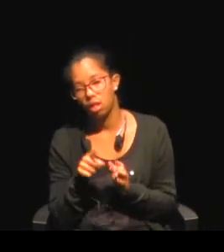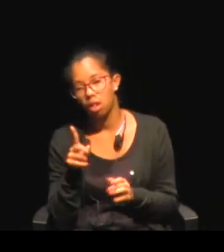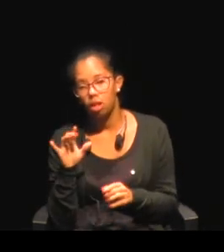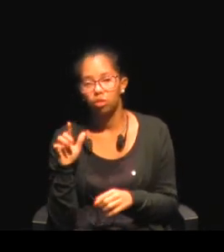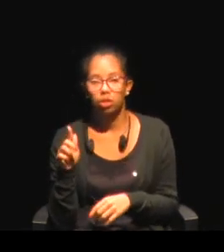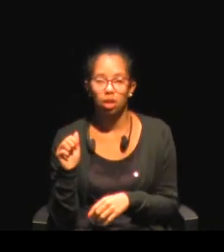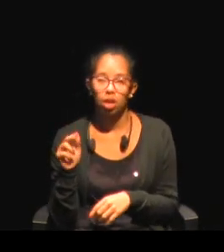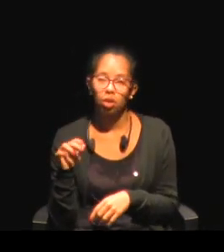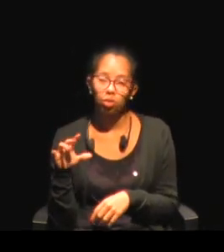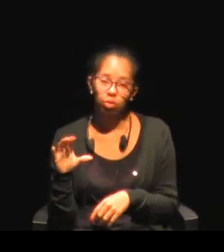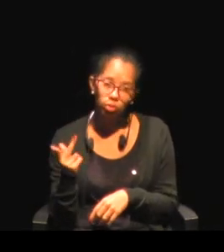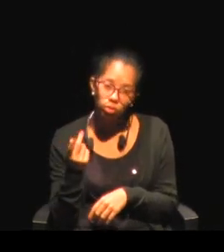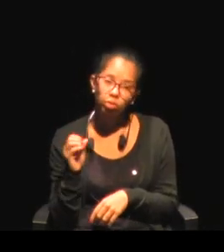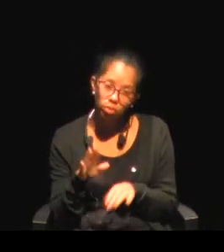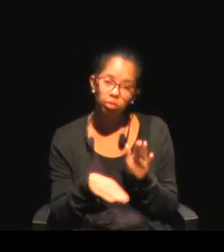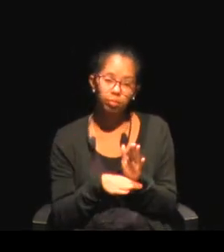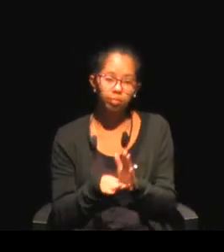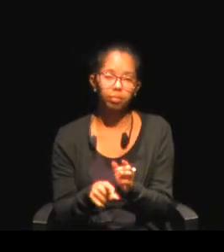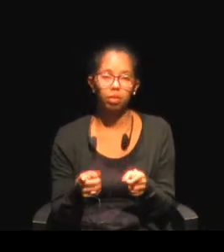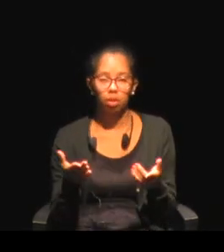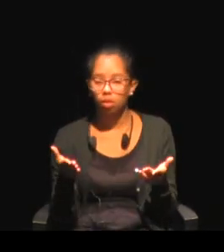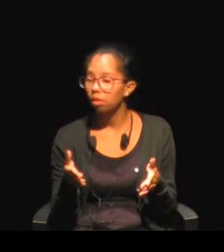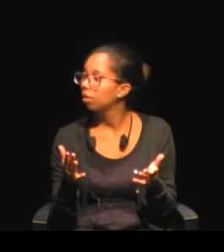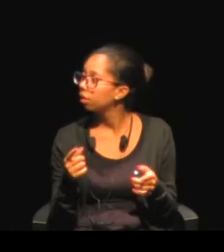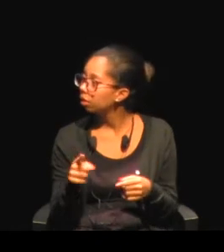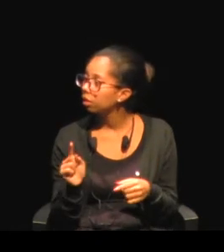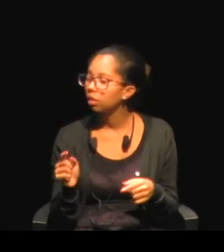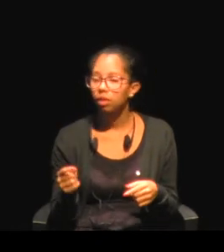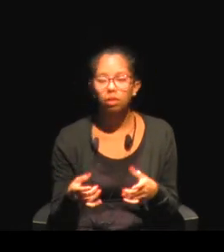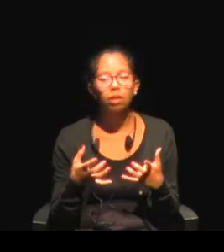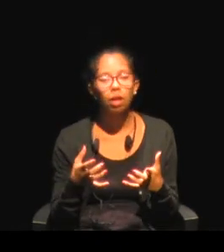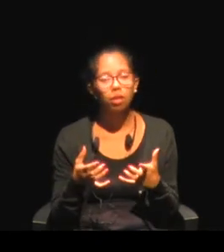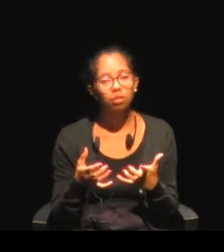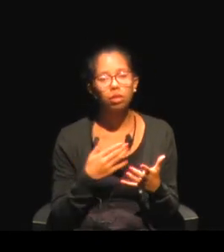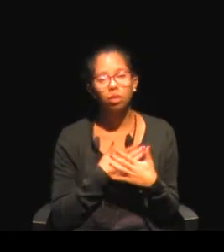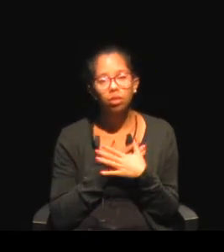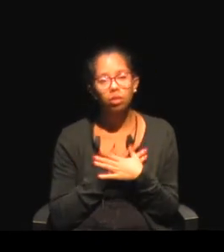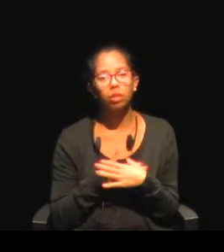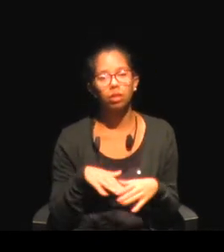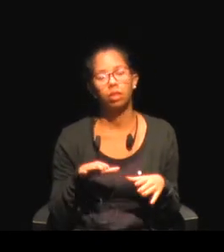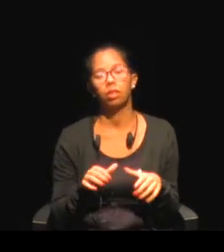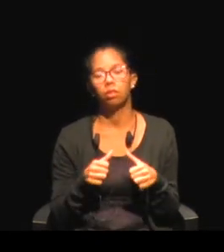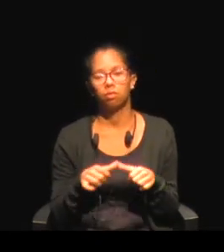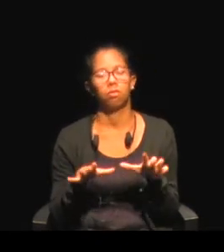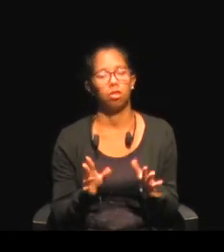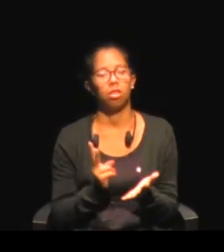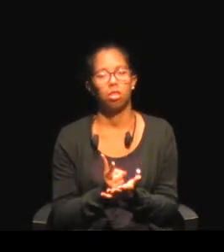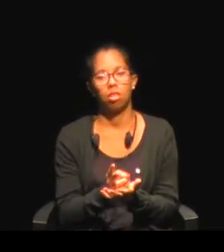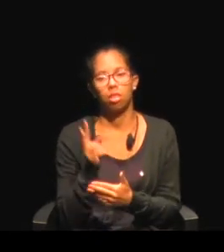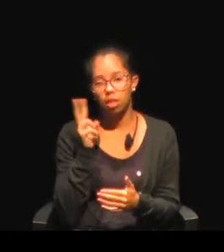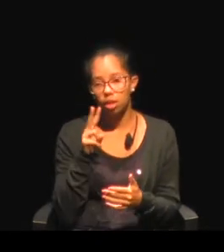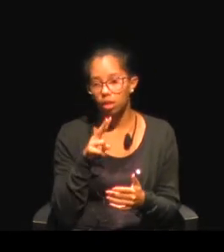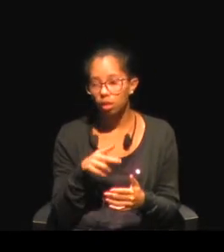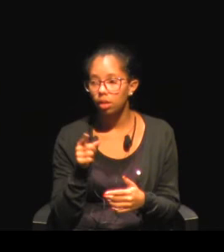embora reproduza uma coisa jesuítica. Lá atrás, são apenas 4 paredes, e na versão do Lúcio Costa original nem tinha